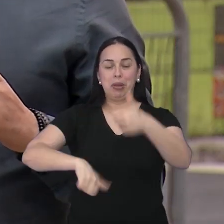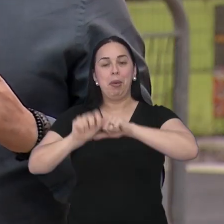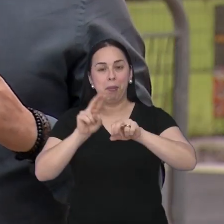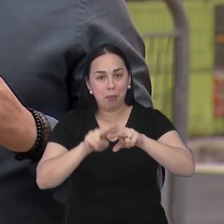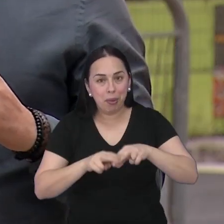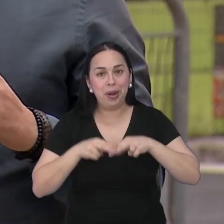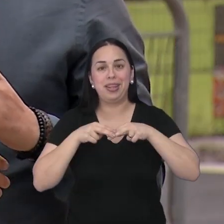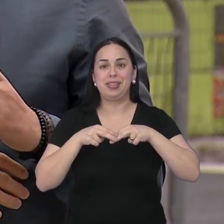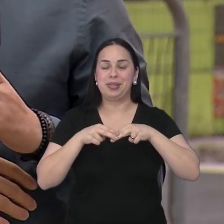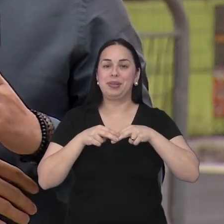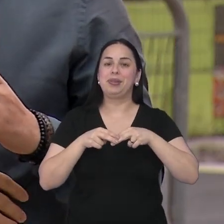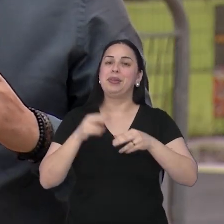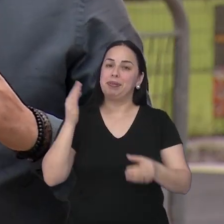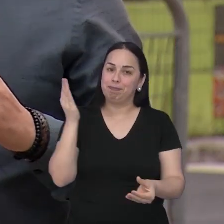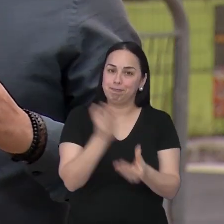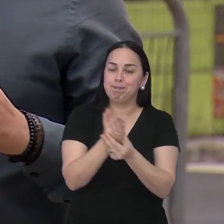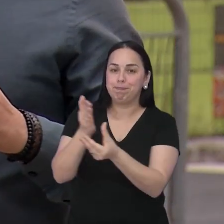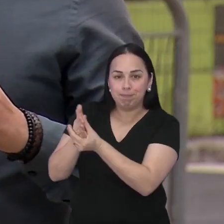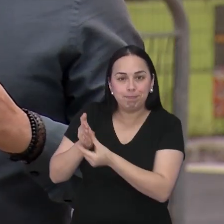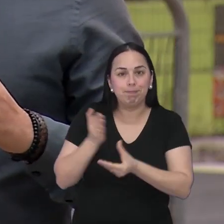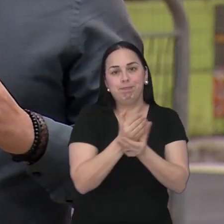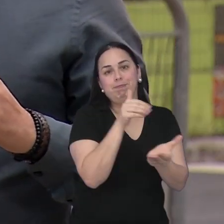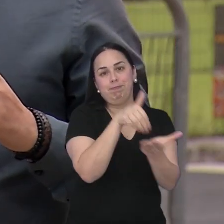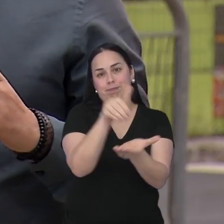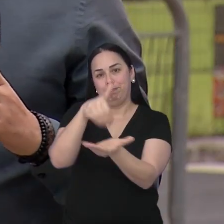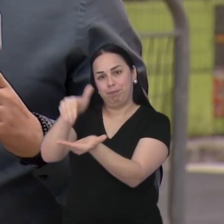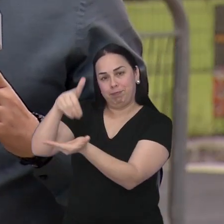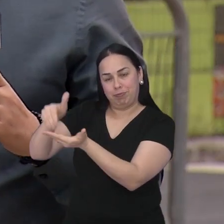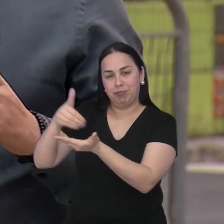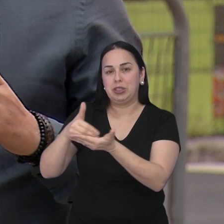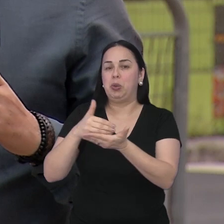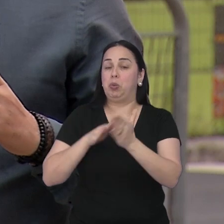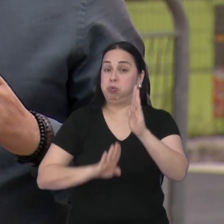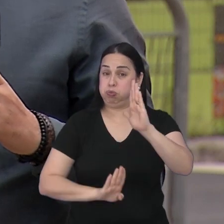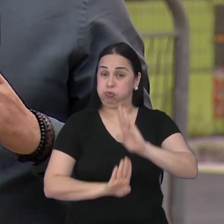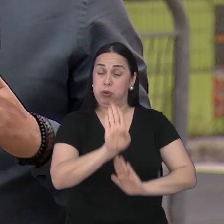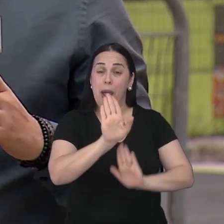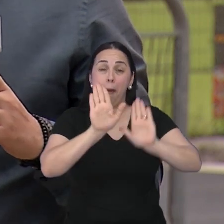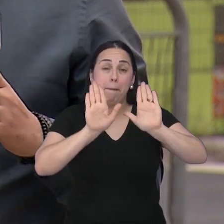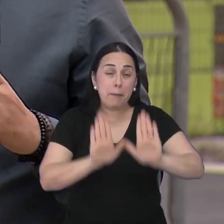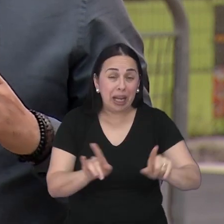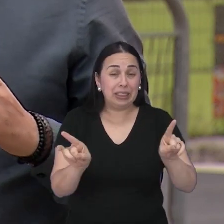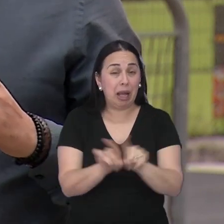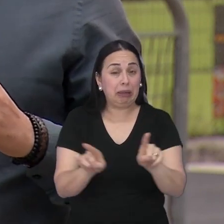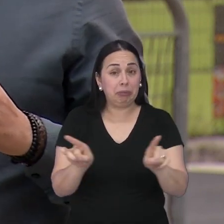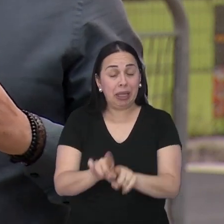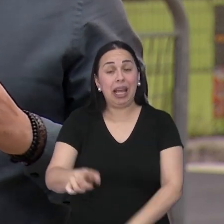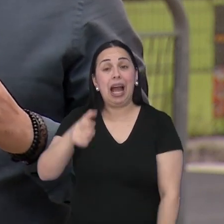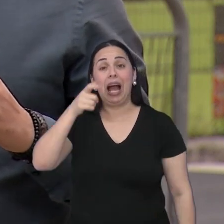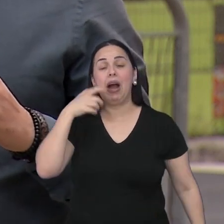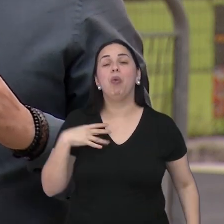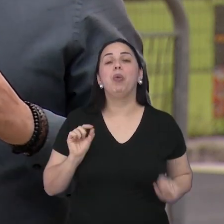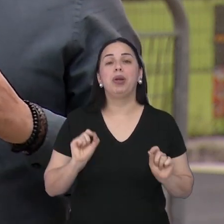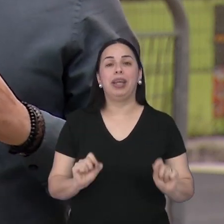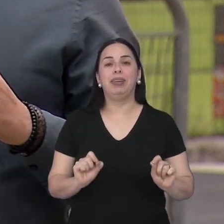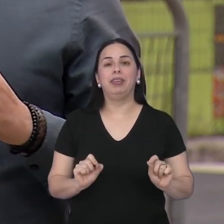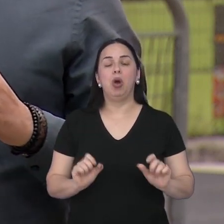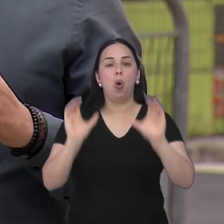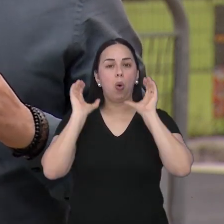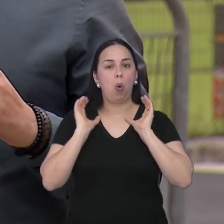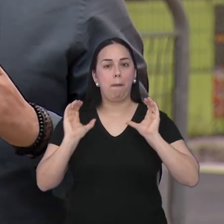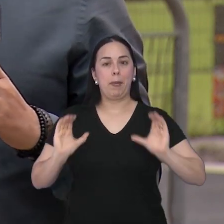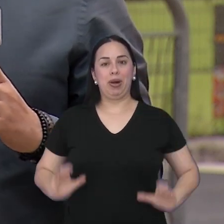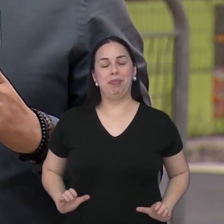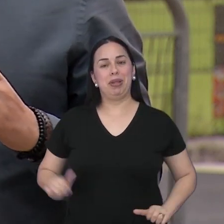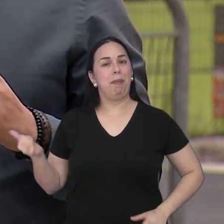fatores culturais estão entre as principais causas apontadas pela pesquisa para o aumento das demissões por justa causa. Mas o que